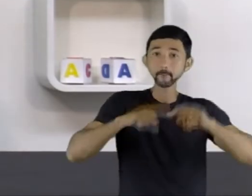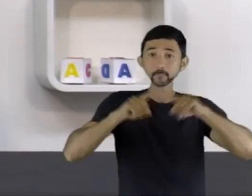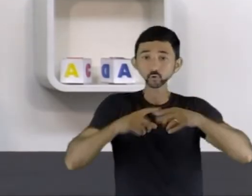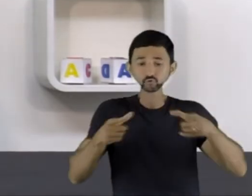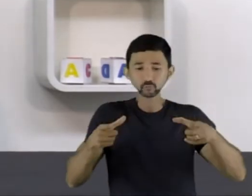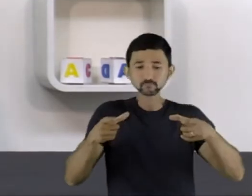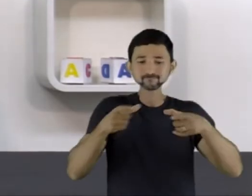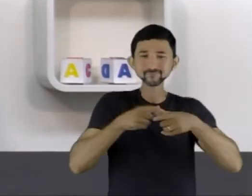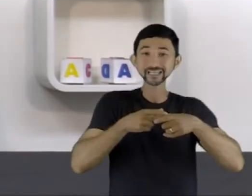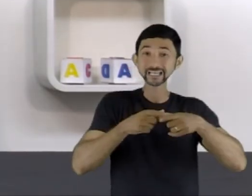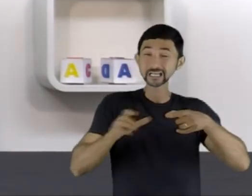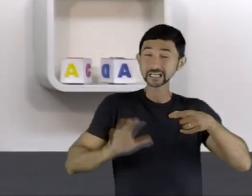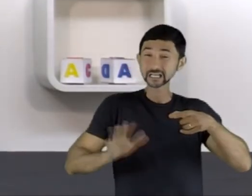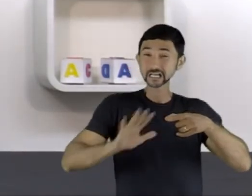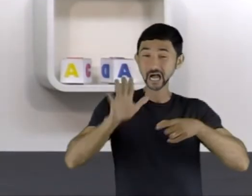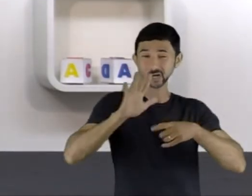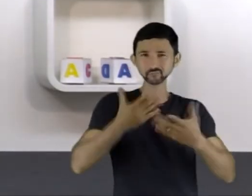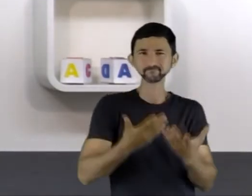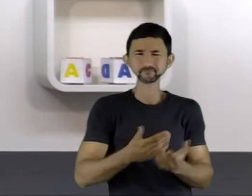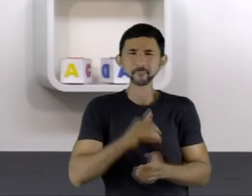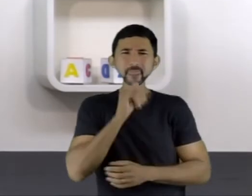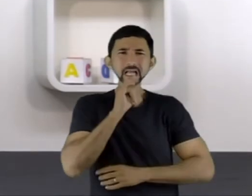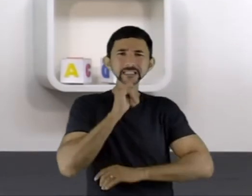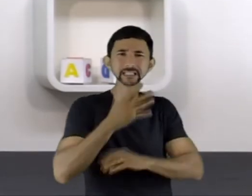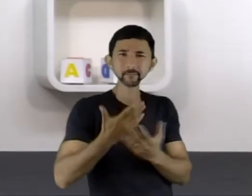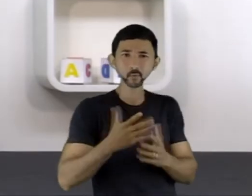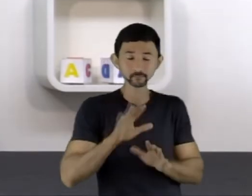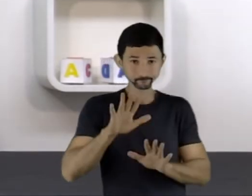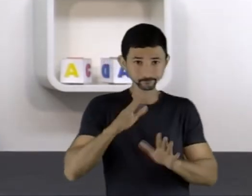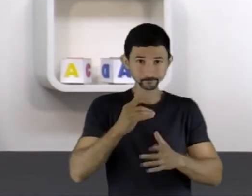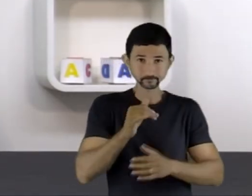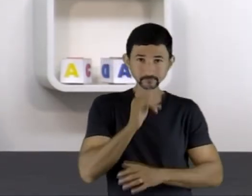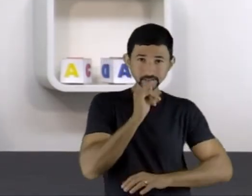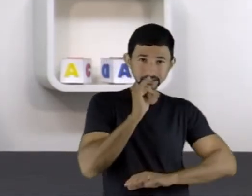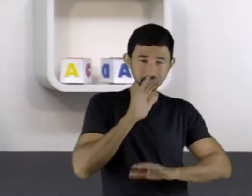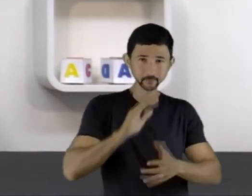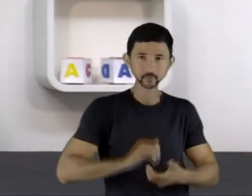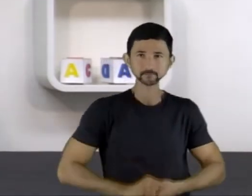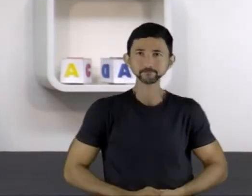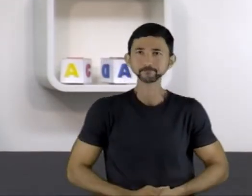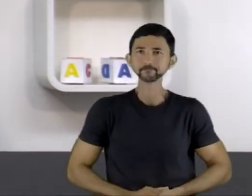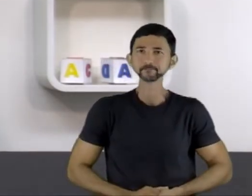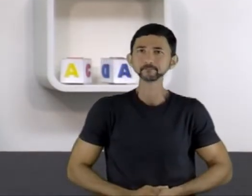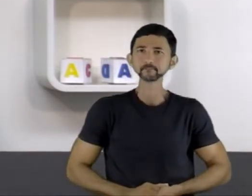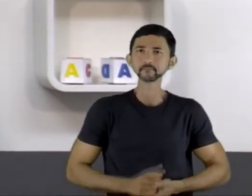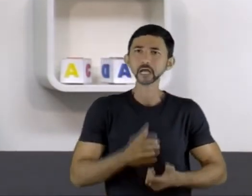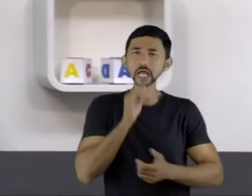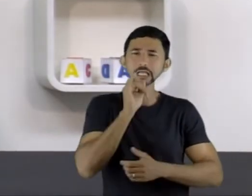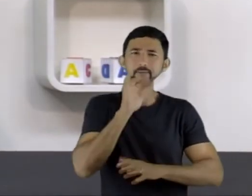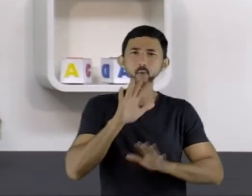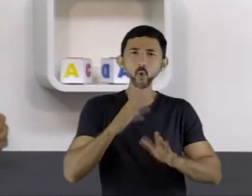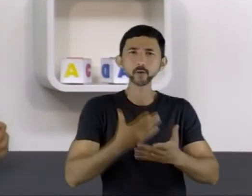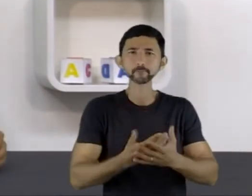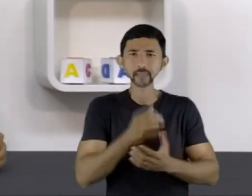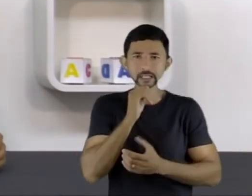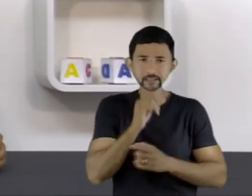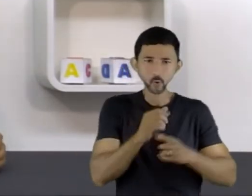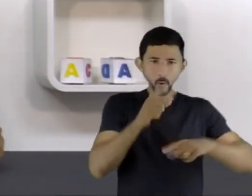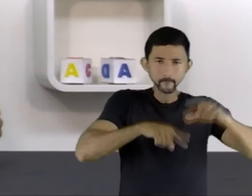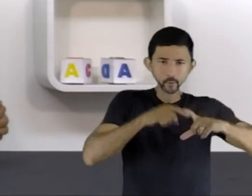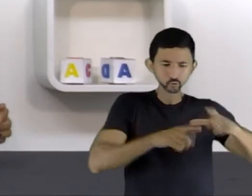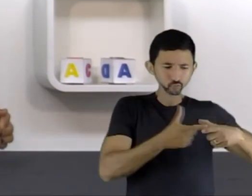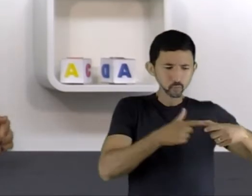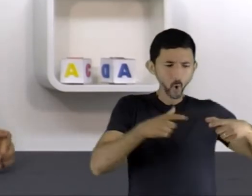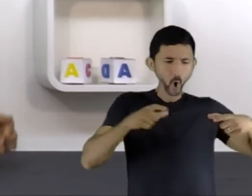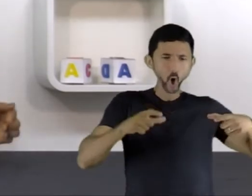fica, tá? Eu vou dar um exemplo para vocês bem assim, que todo mundo vai entender, tá? Essa lei do mercado. Quanto mais se tem, mais